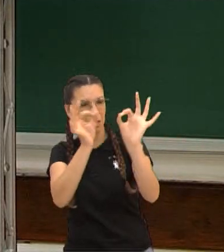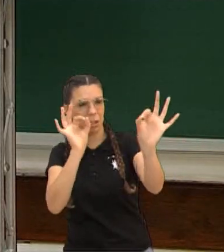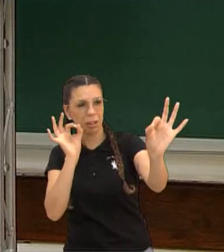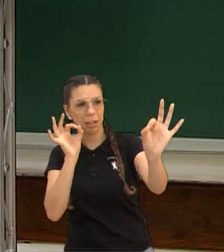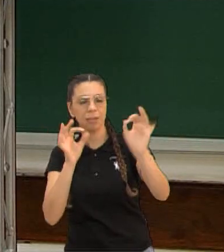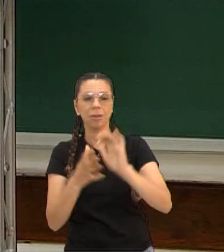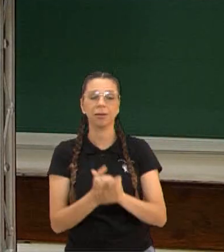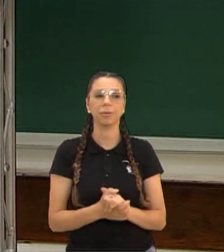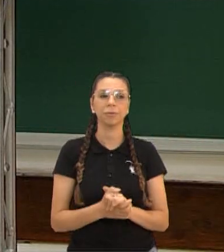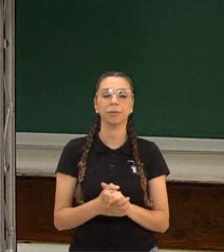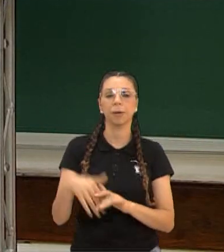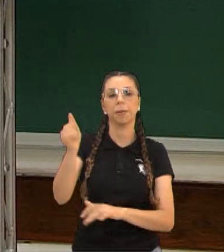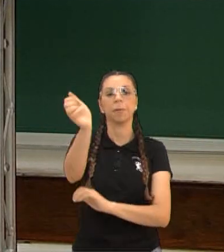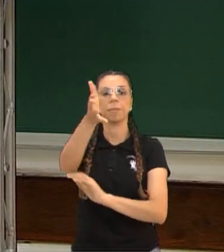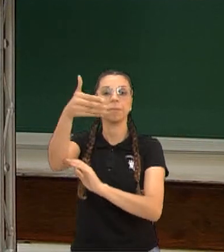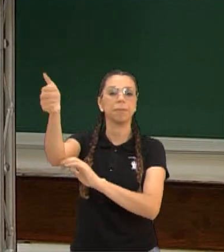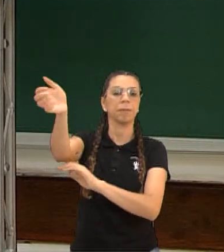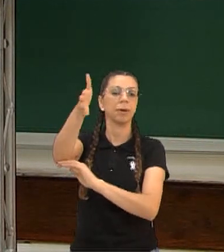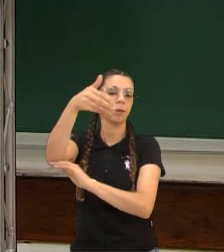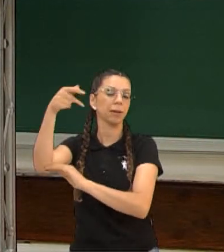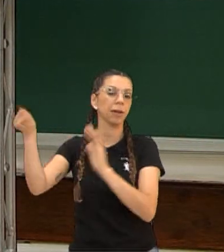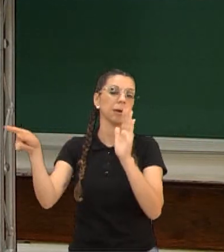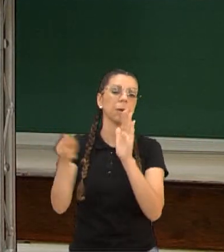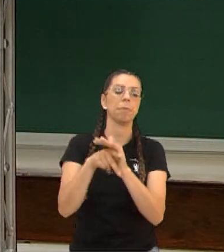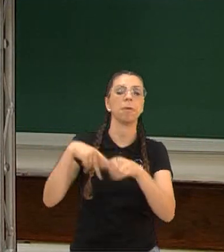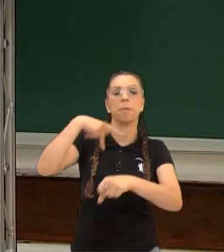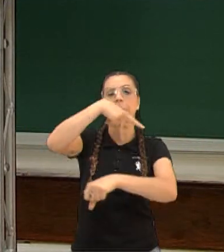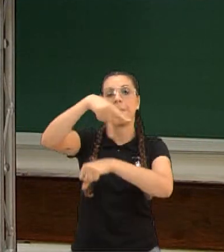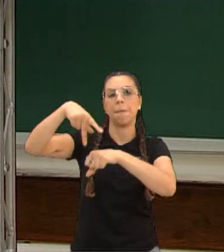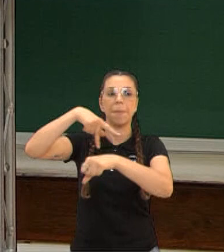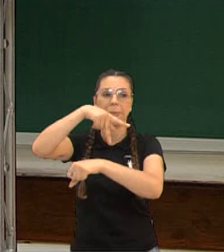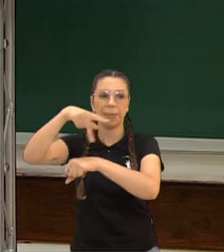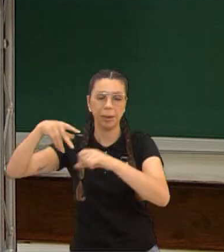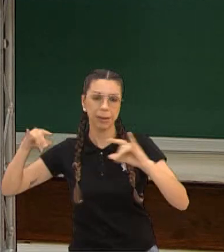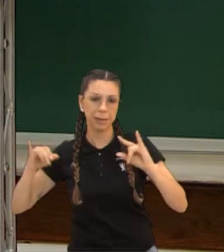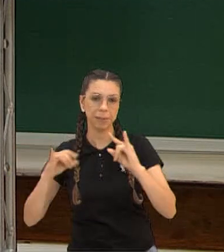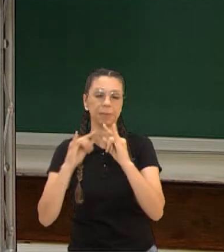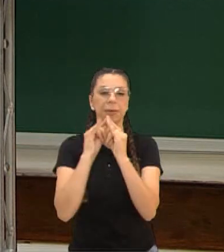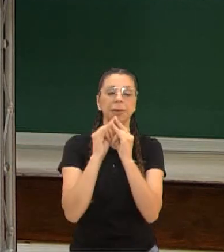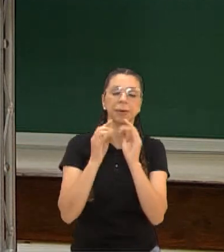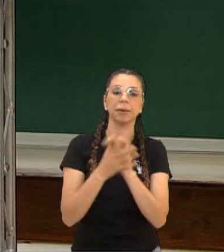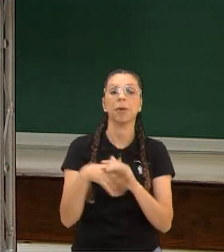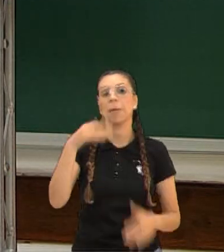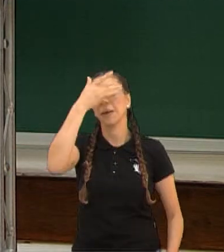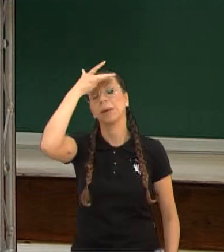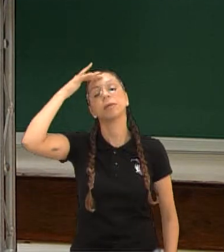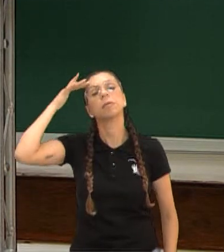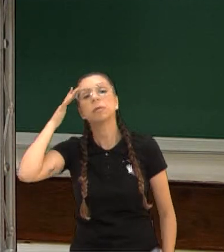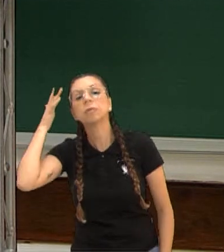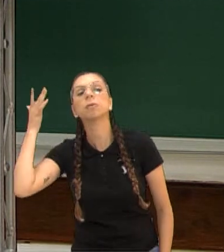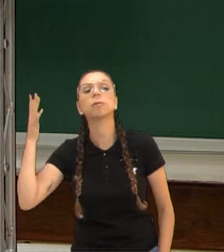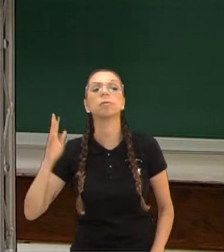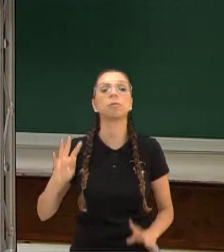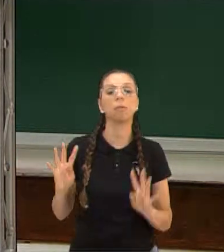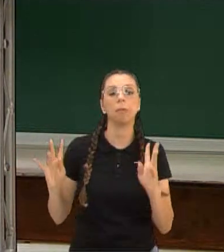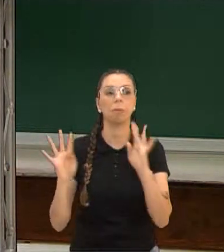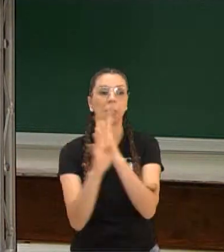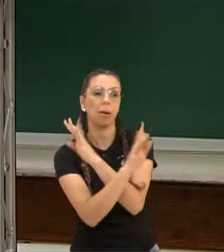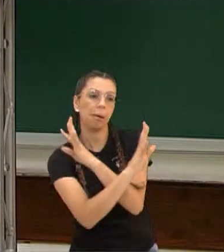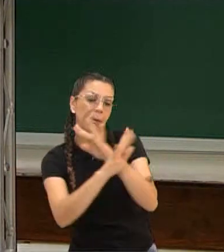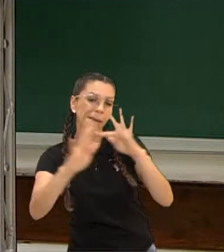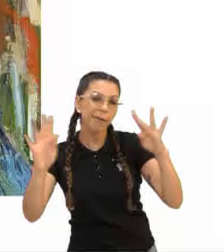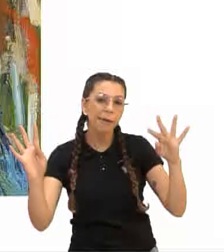vendo bandeiras de Paris, as pessoas, né? Esse é o objetivo. Agora, se a gente der o zoom,